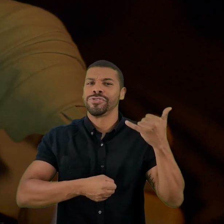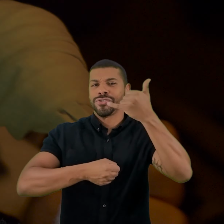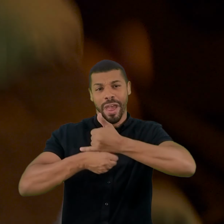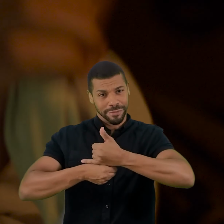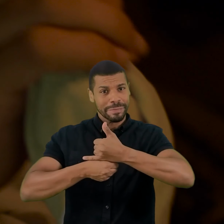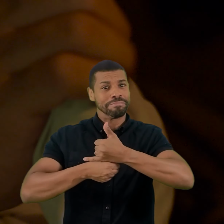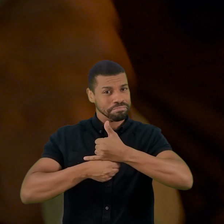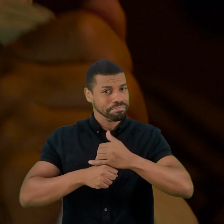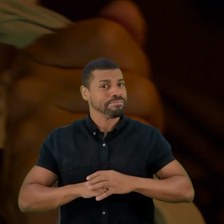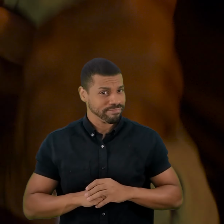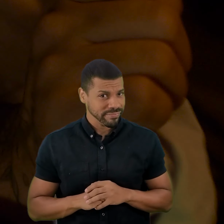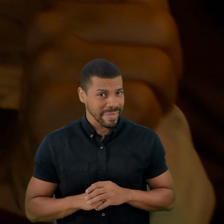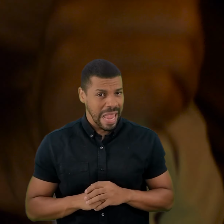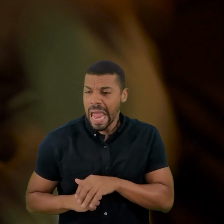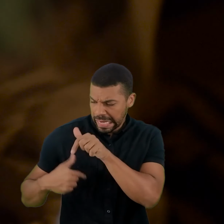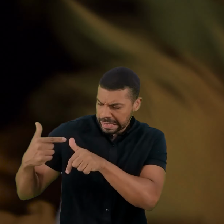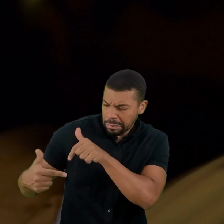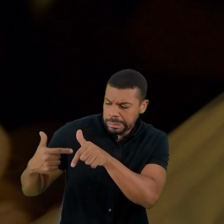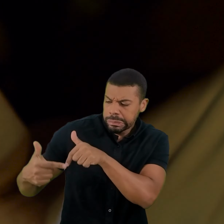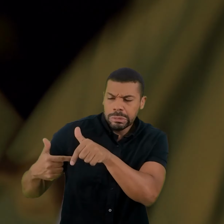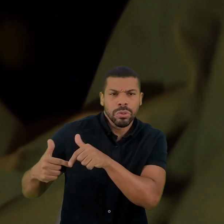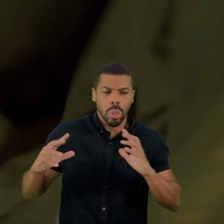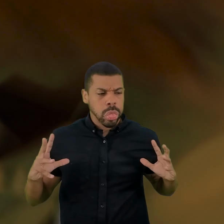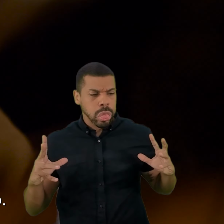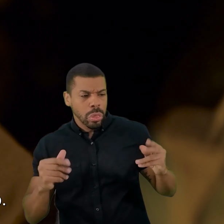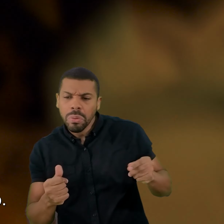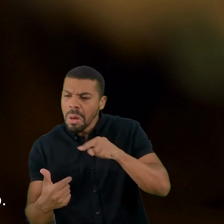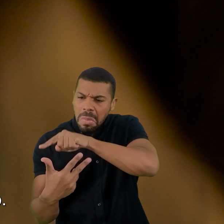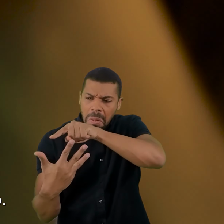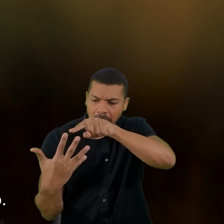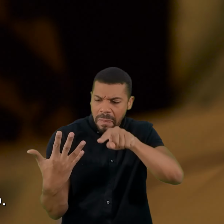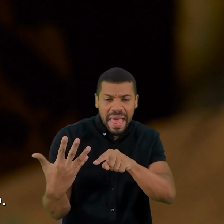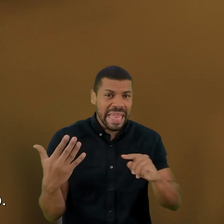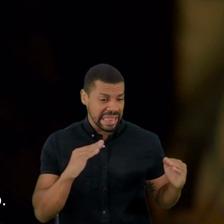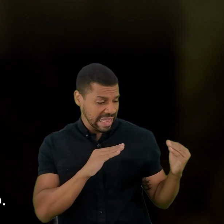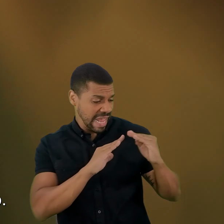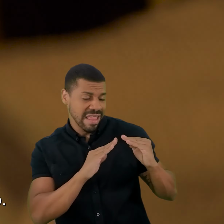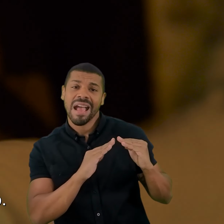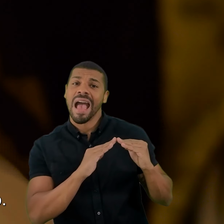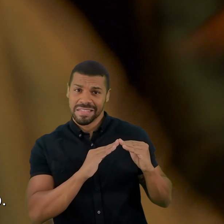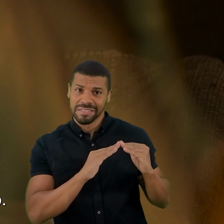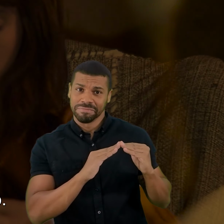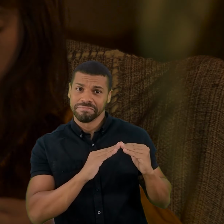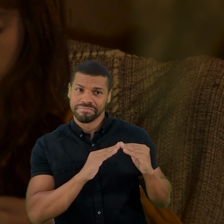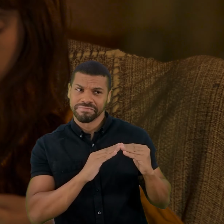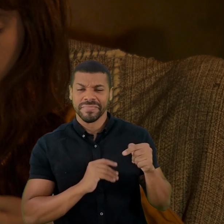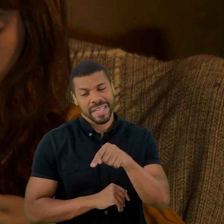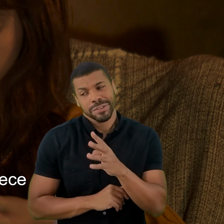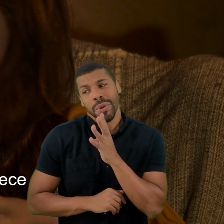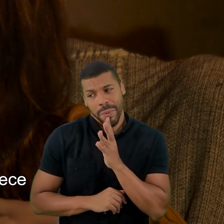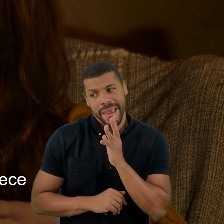mas também virou patrão. Ele trabalhava como um faz-tudo dentro da casa desse tal de